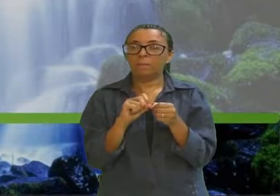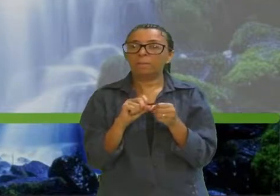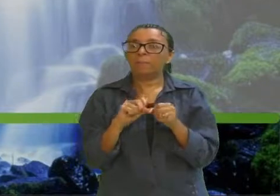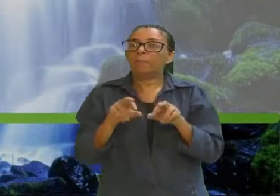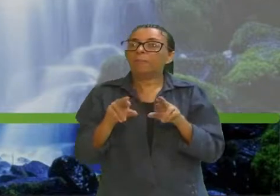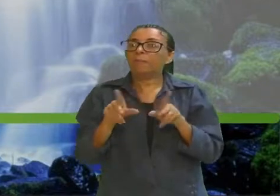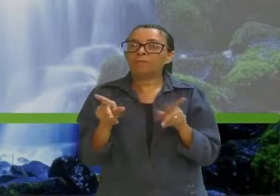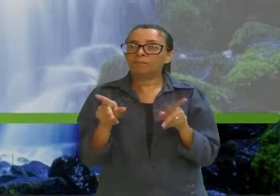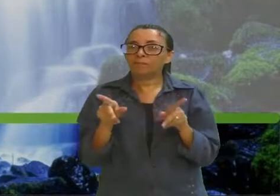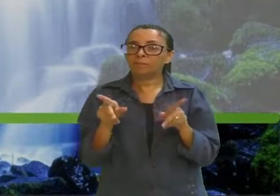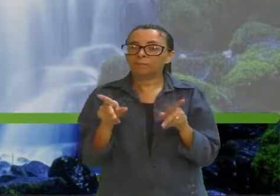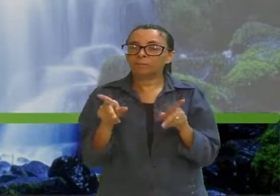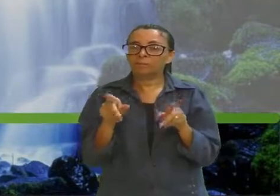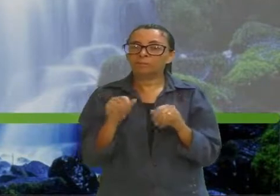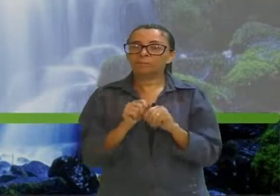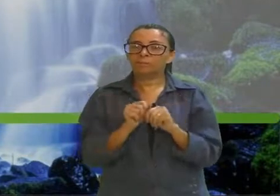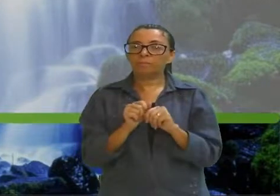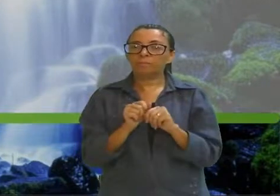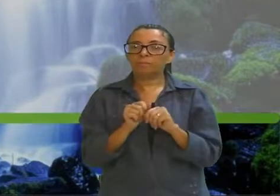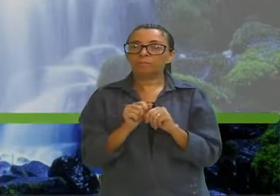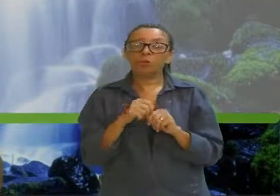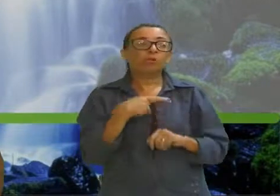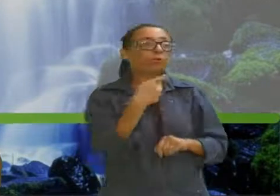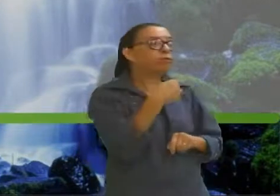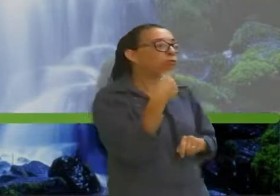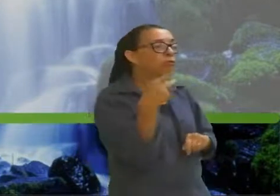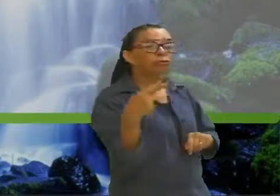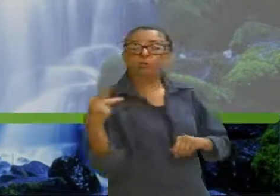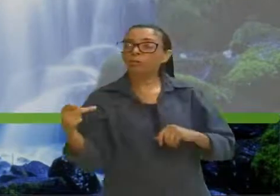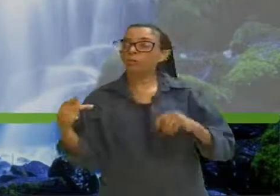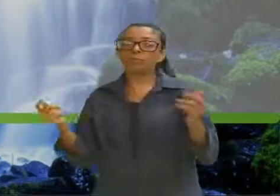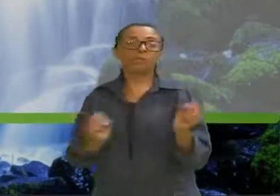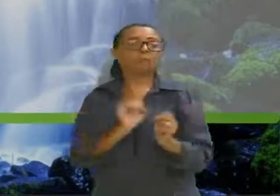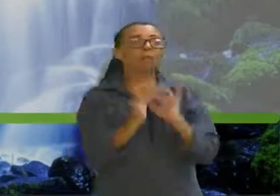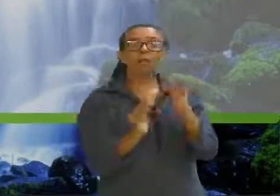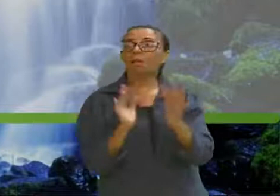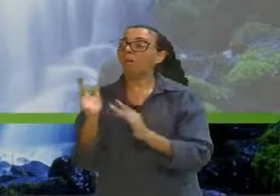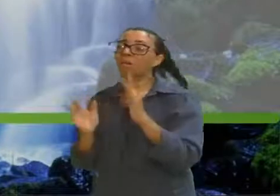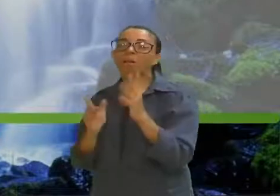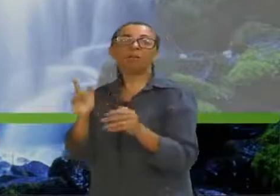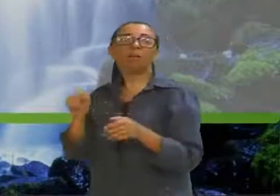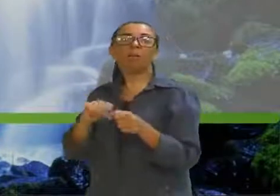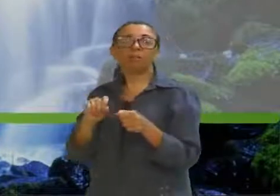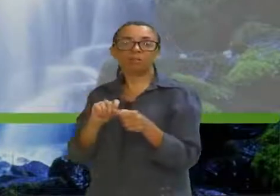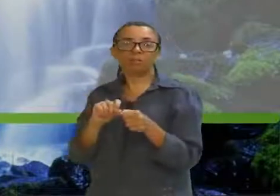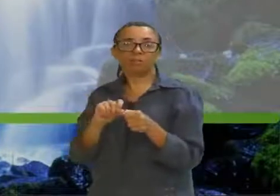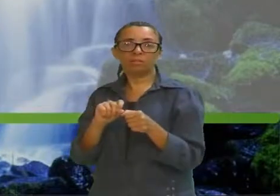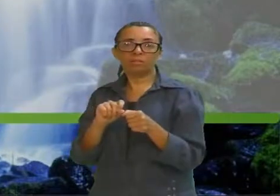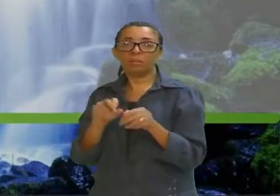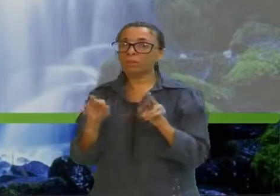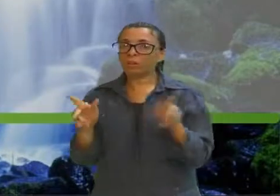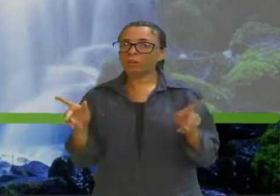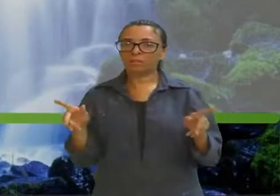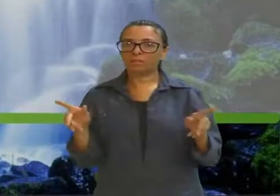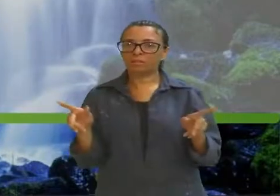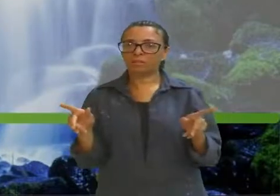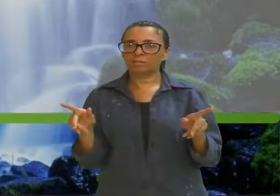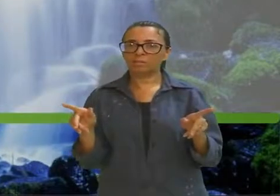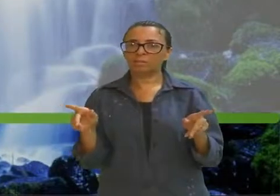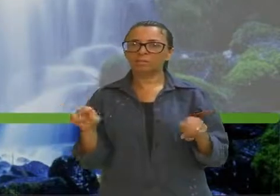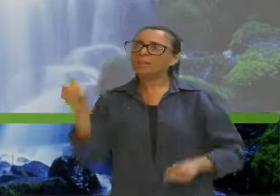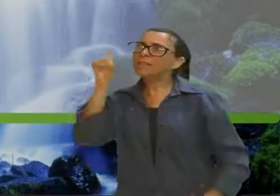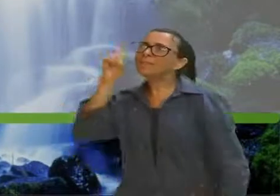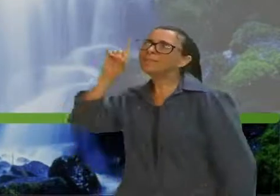você faz. E não naquilo que você diz que faz. Aquilo que você faz,